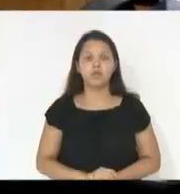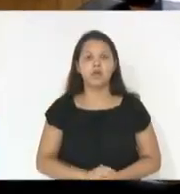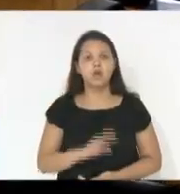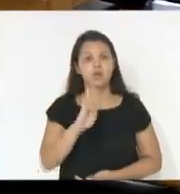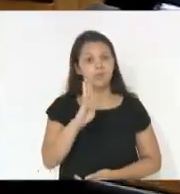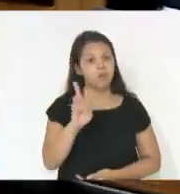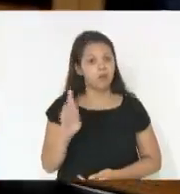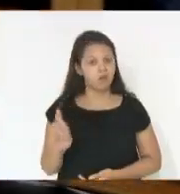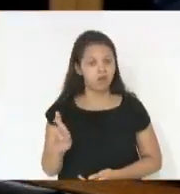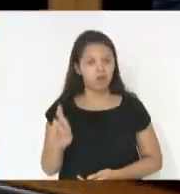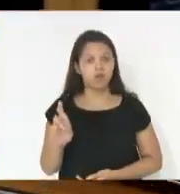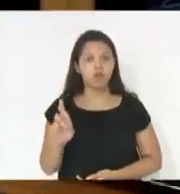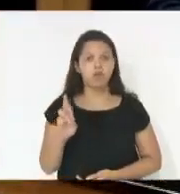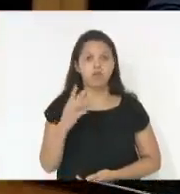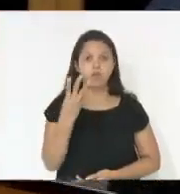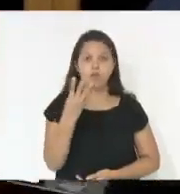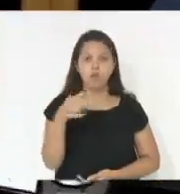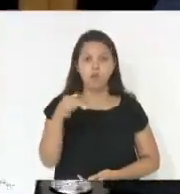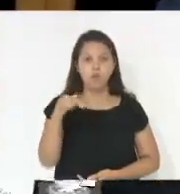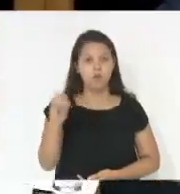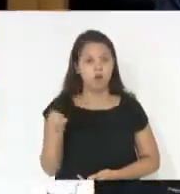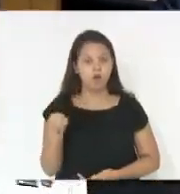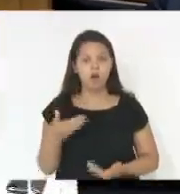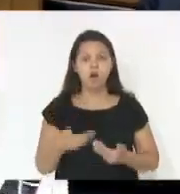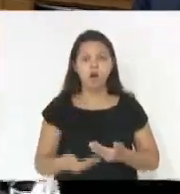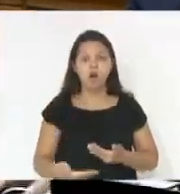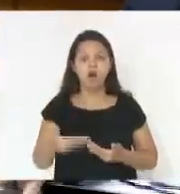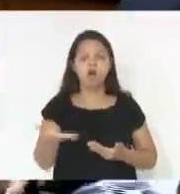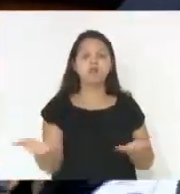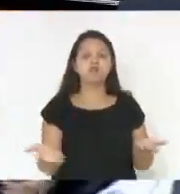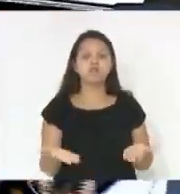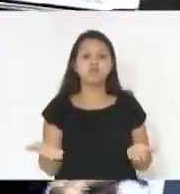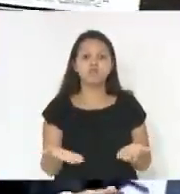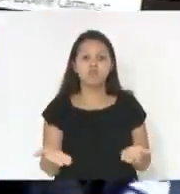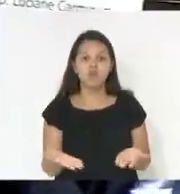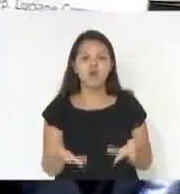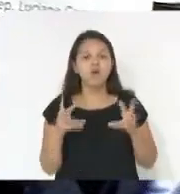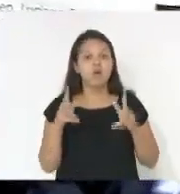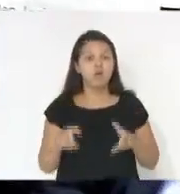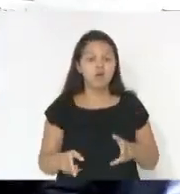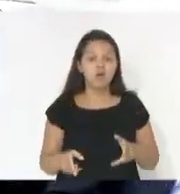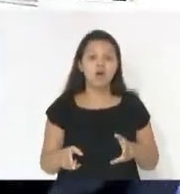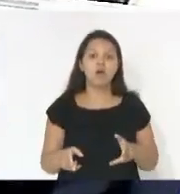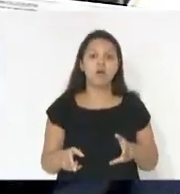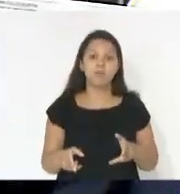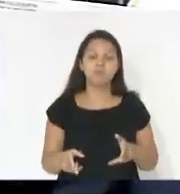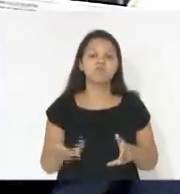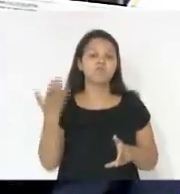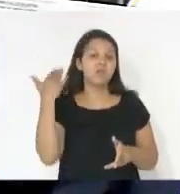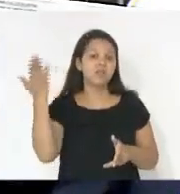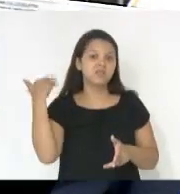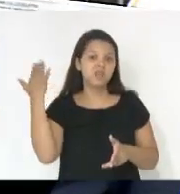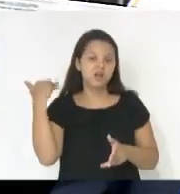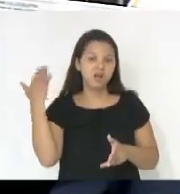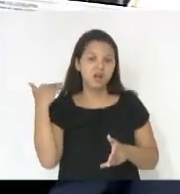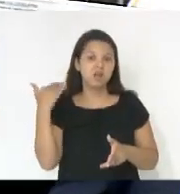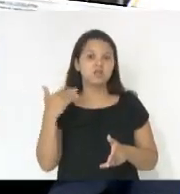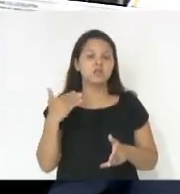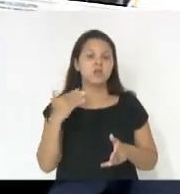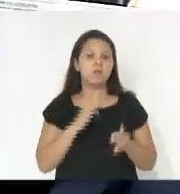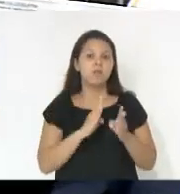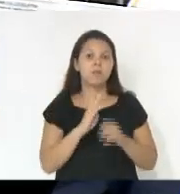BR-470 se tornou, talvez nos dias de hoje, como foi a lástima há décadas atrás da nossa 101